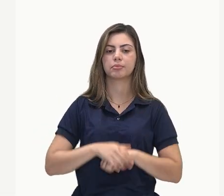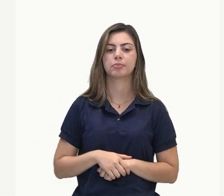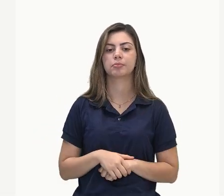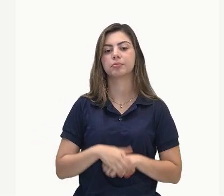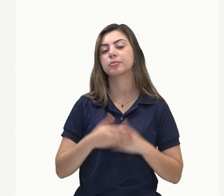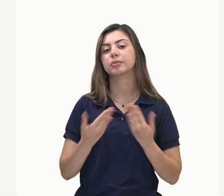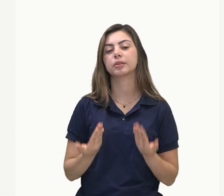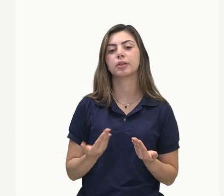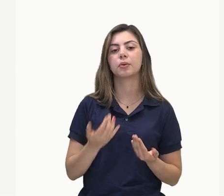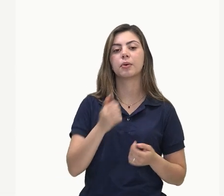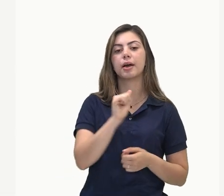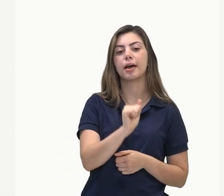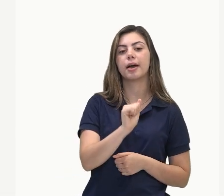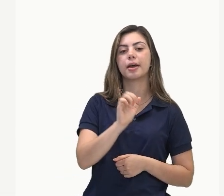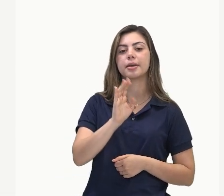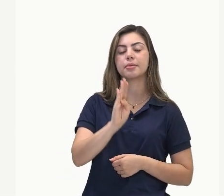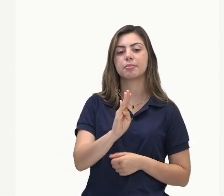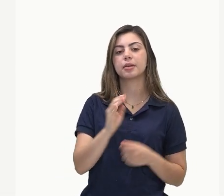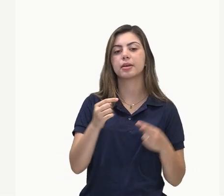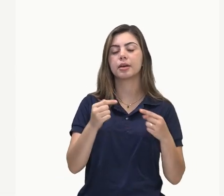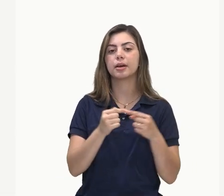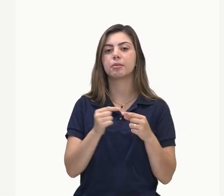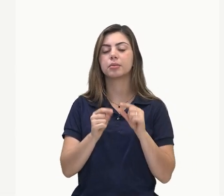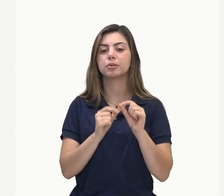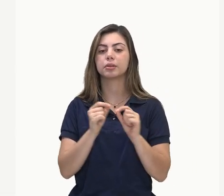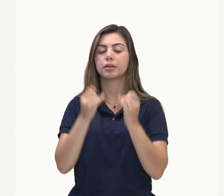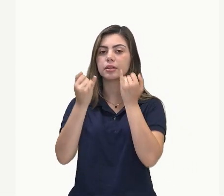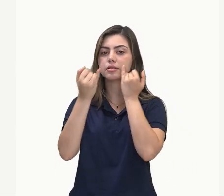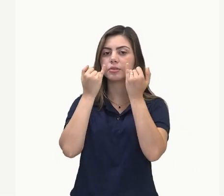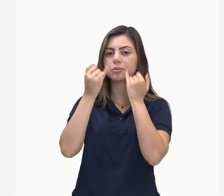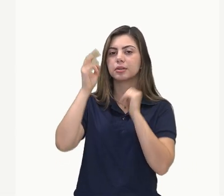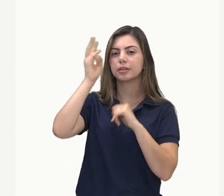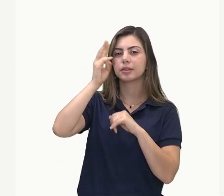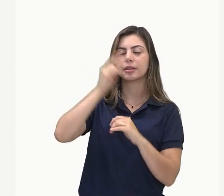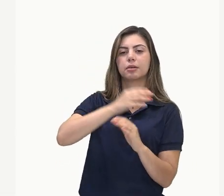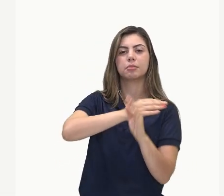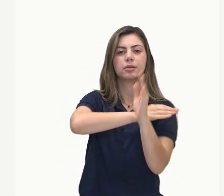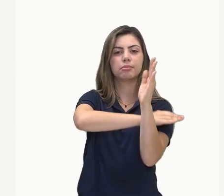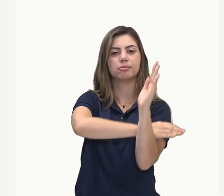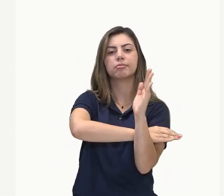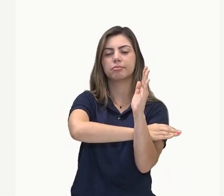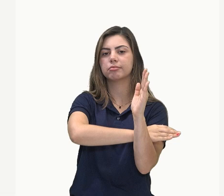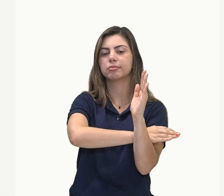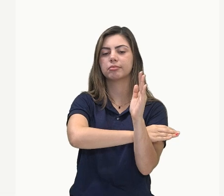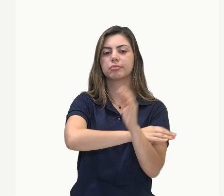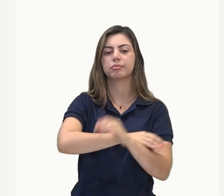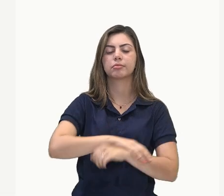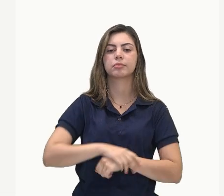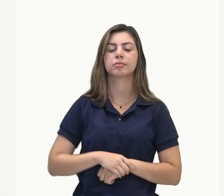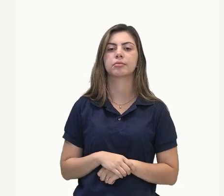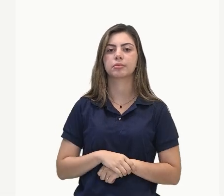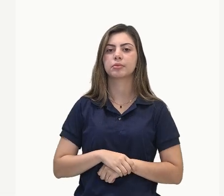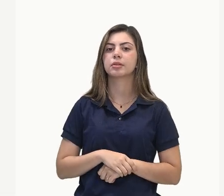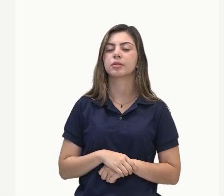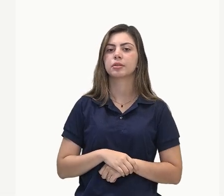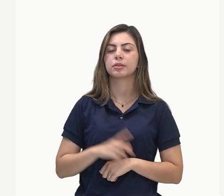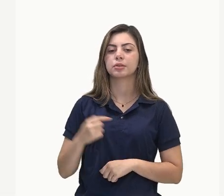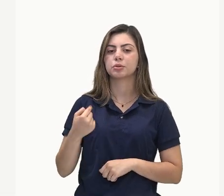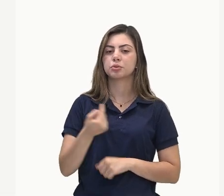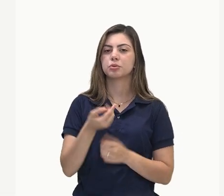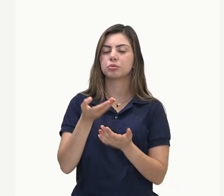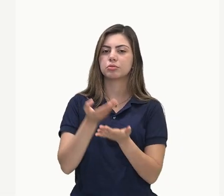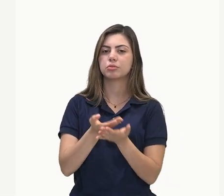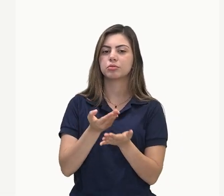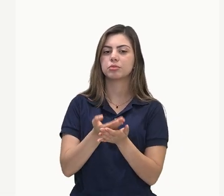como coordenadas do centro, ou seja, nós temos o nosso plano cartesiano lá, como acabamos de ver no GeoGebra, né?